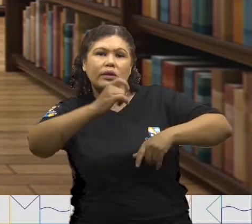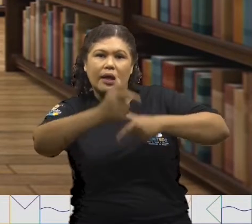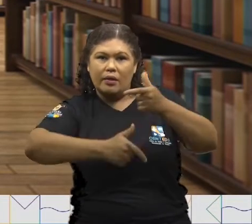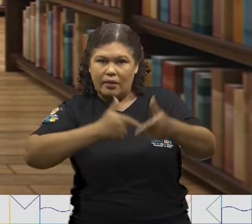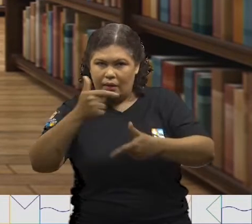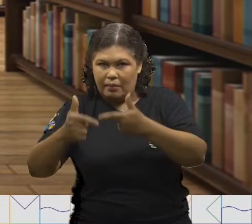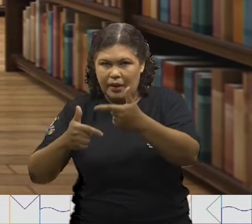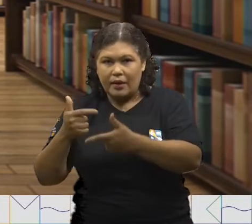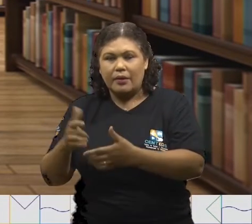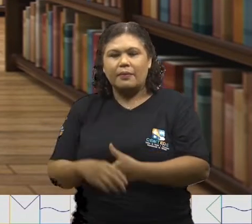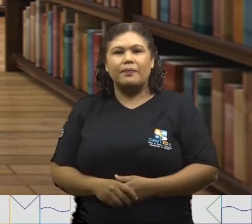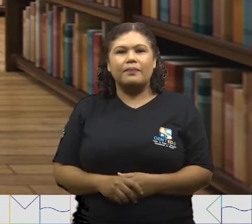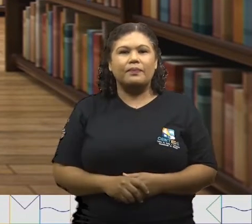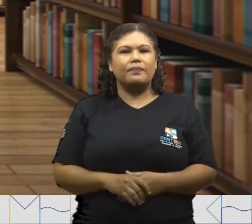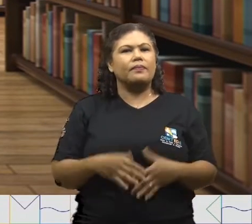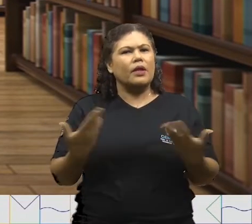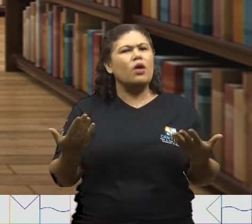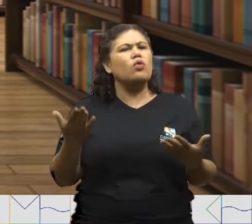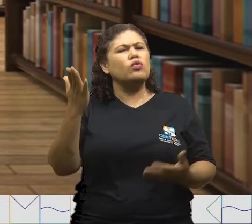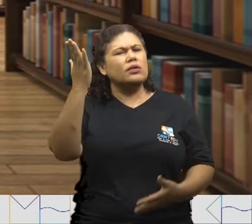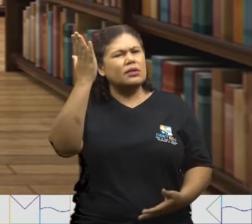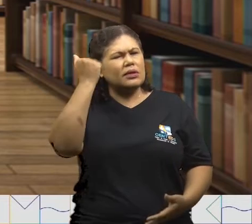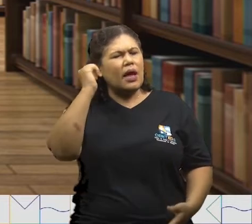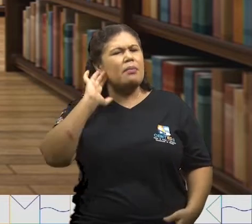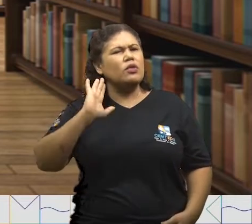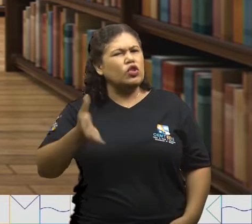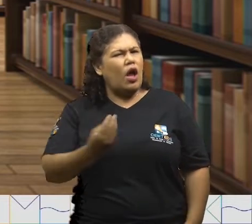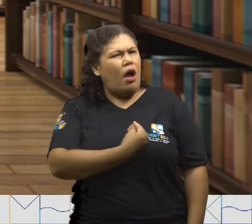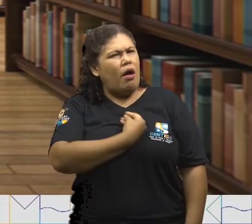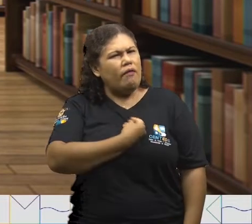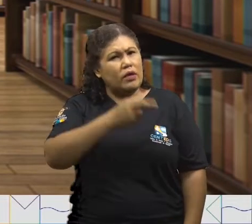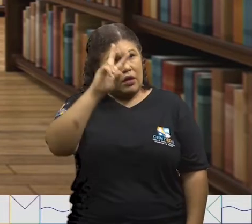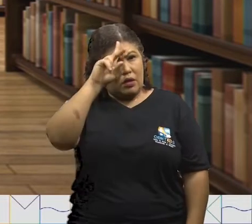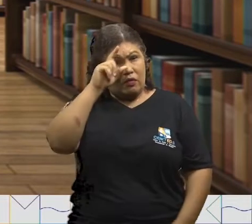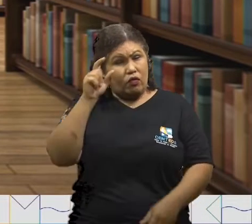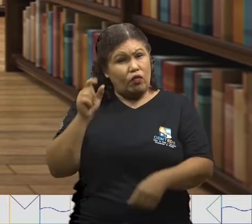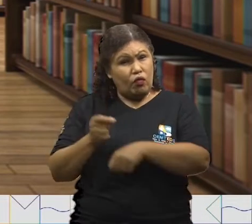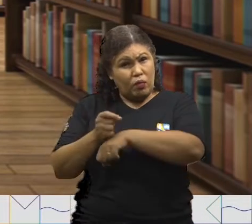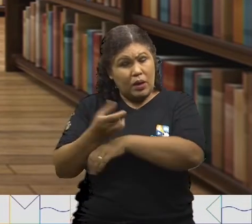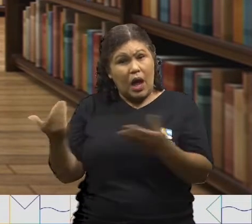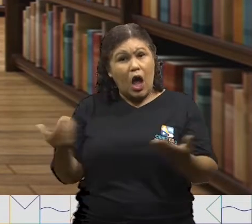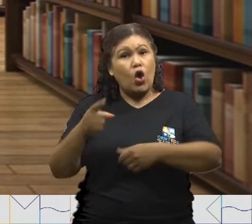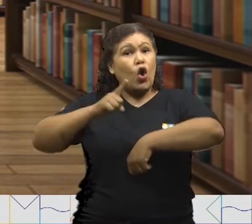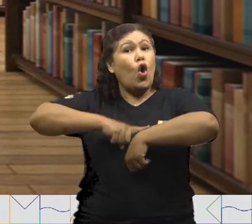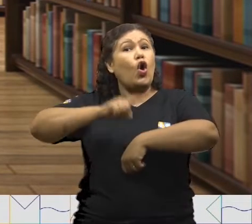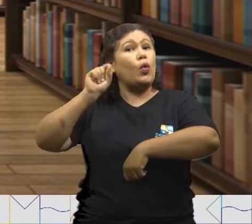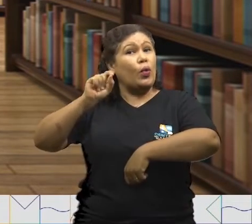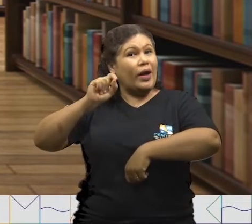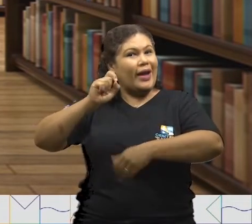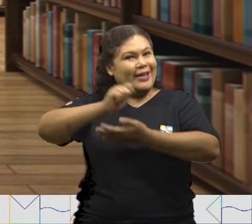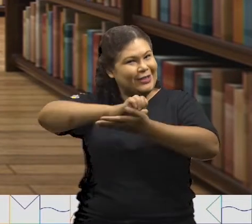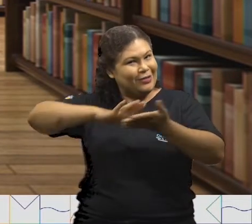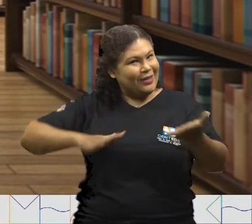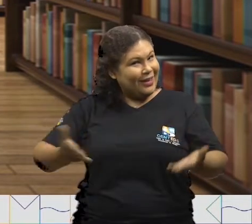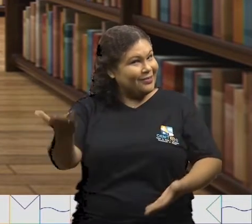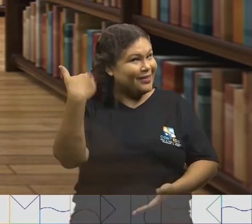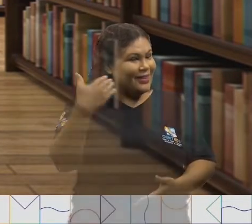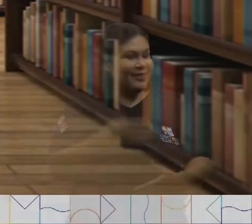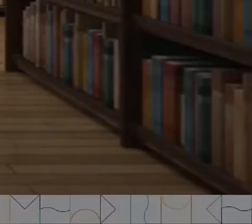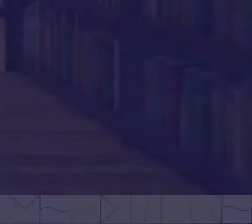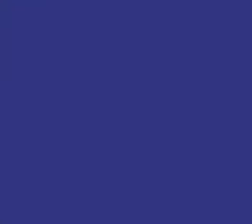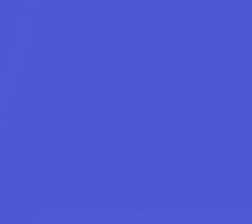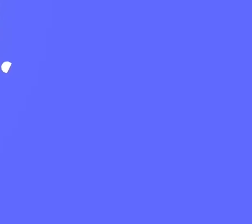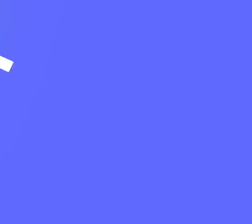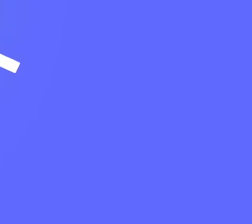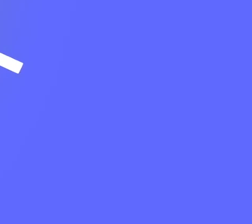tarefas. Depois de descobrirmos bastante novidades, convido você para a hora da atividade. Vamos